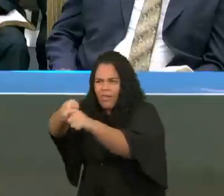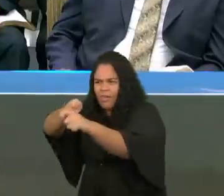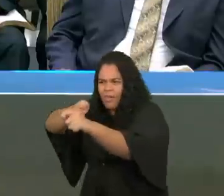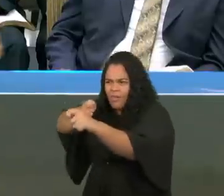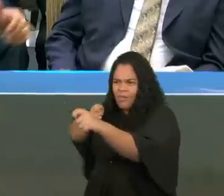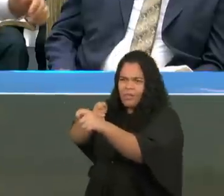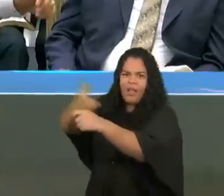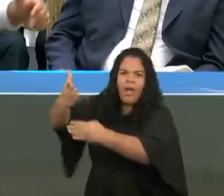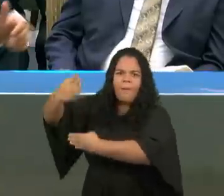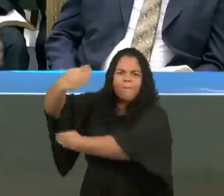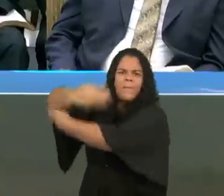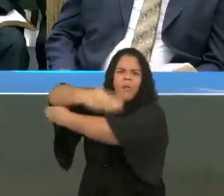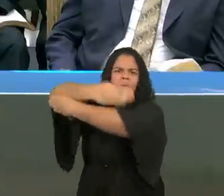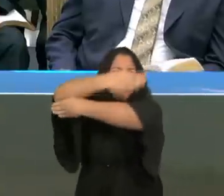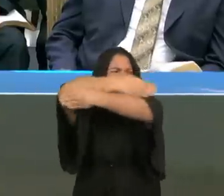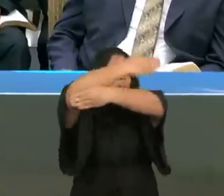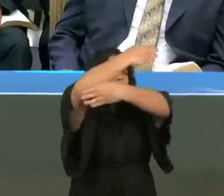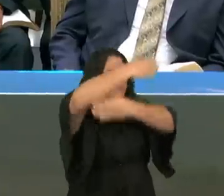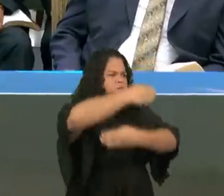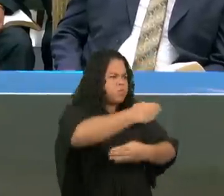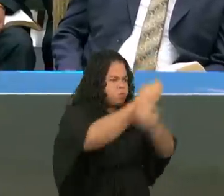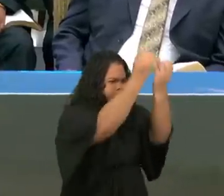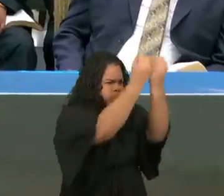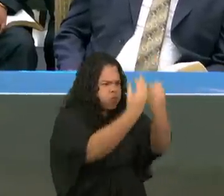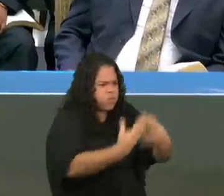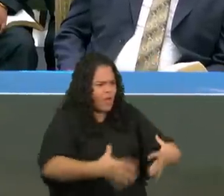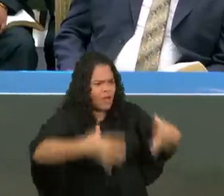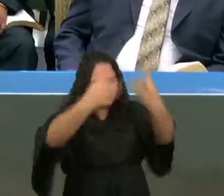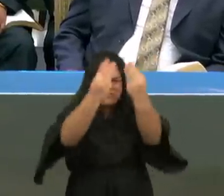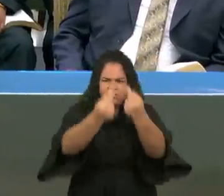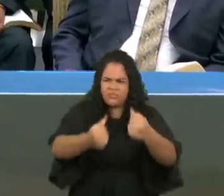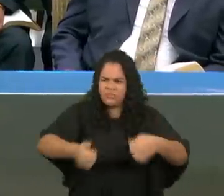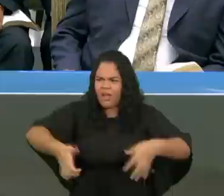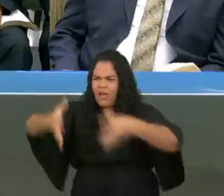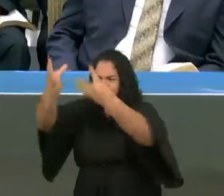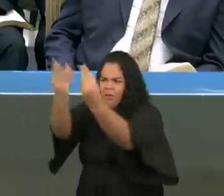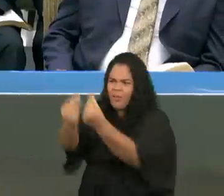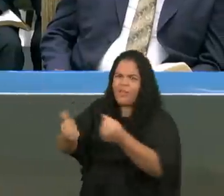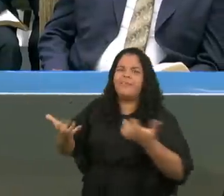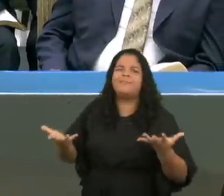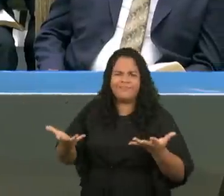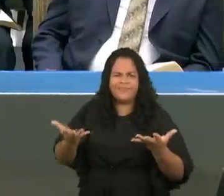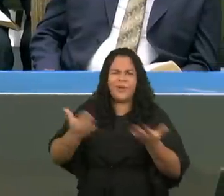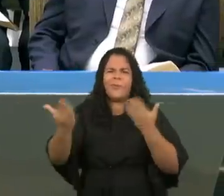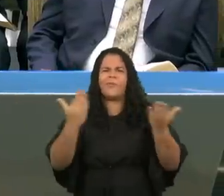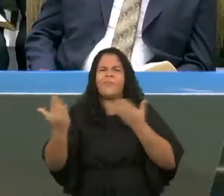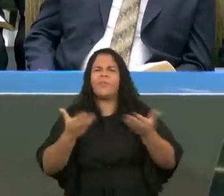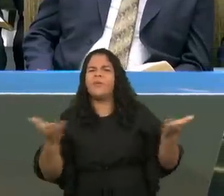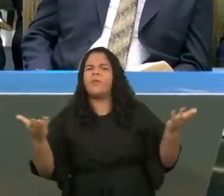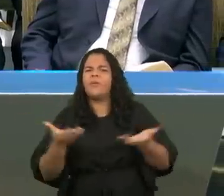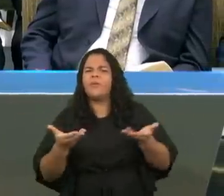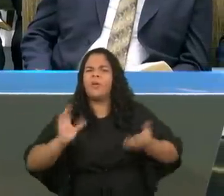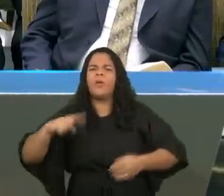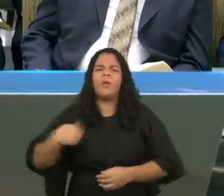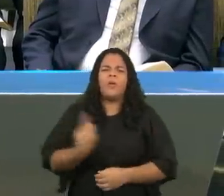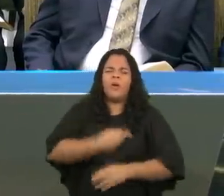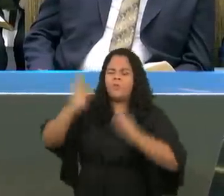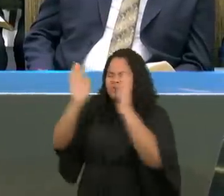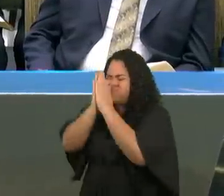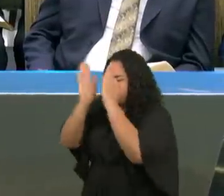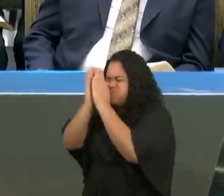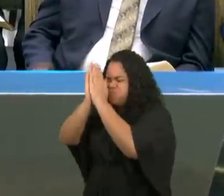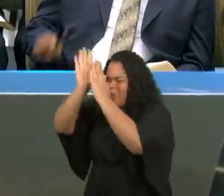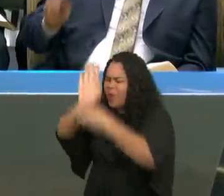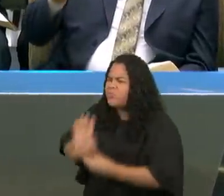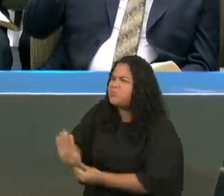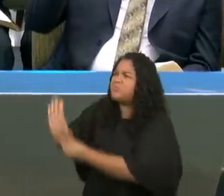as fortalezas, ó, caíam por terra, pegavam fogo. Você quer? Quando a gente levanta a mão sem ira nem contenda, algo acontece. Levanta a